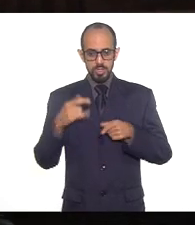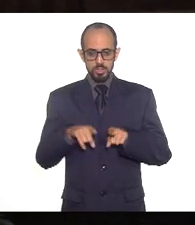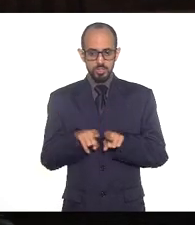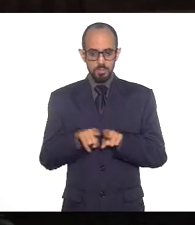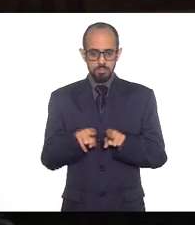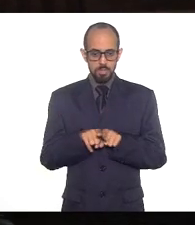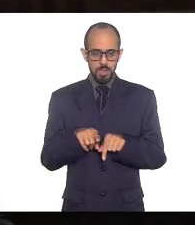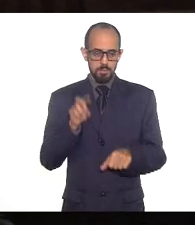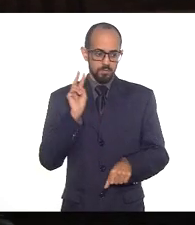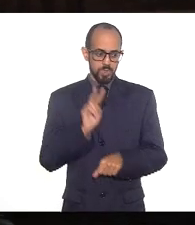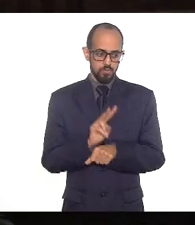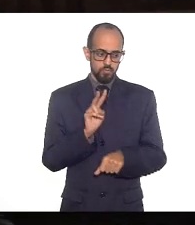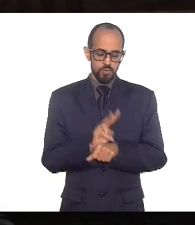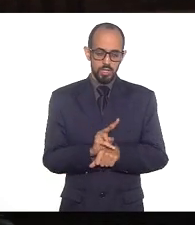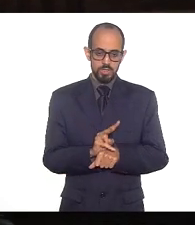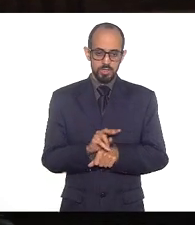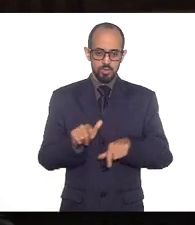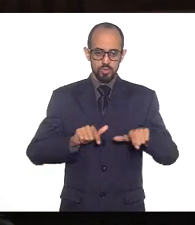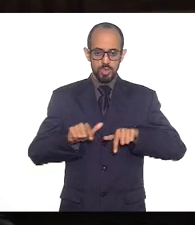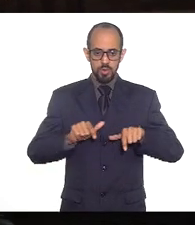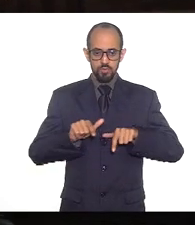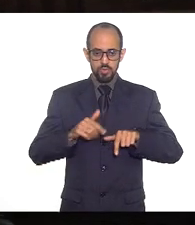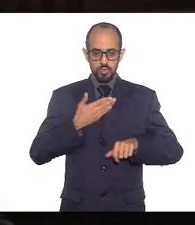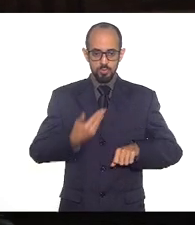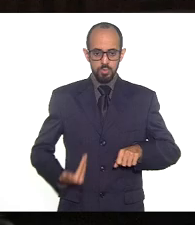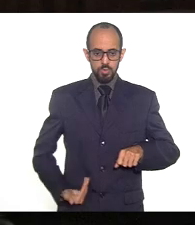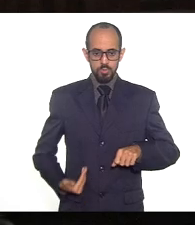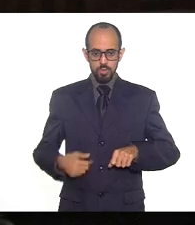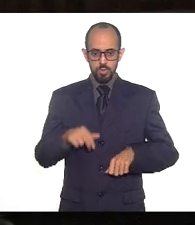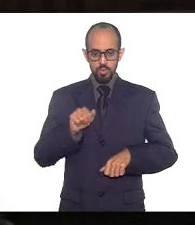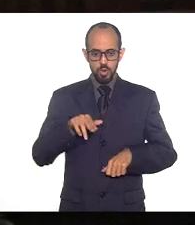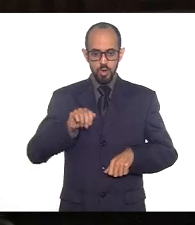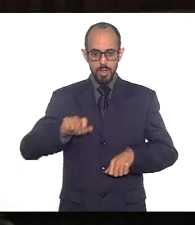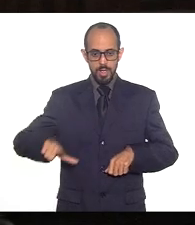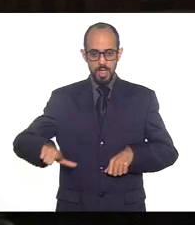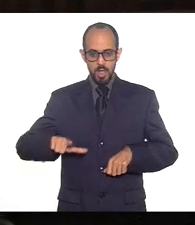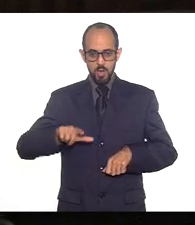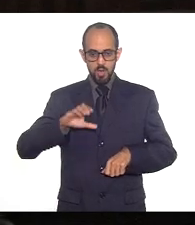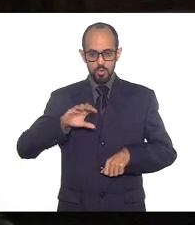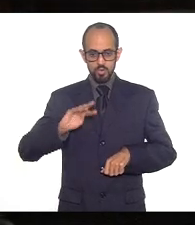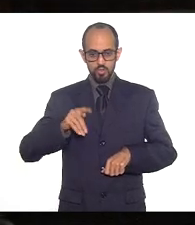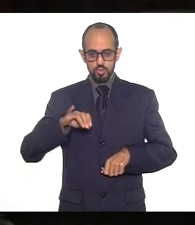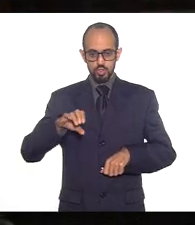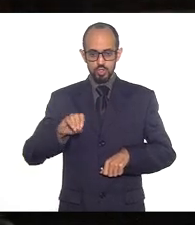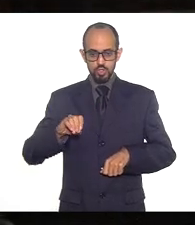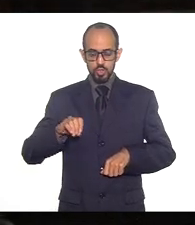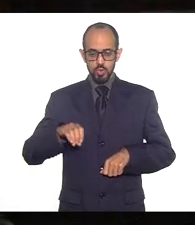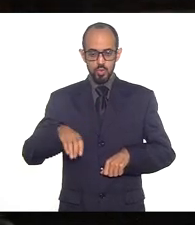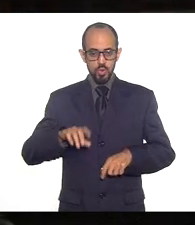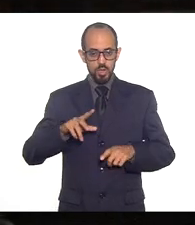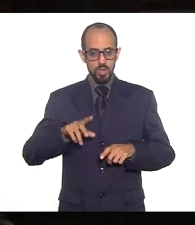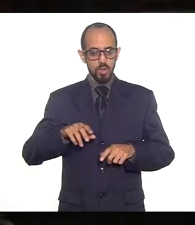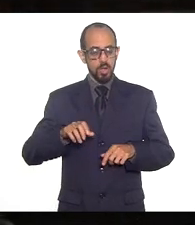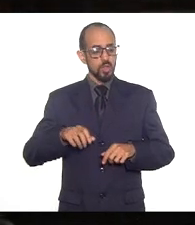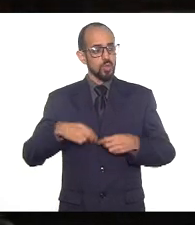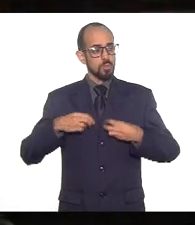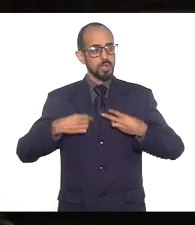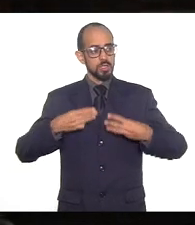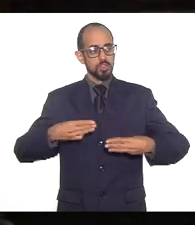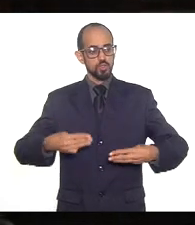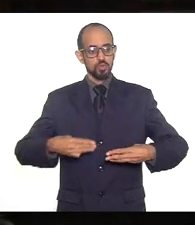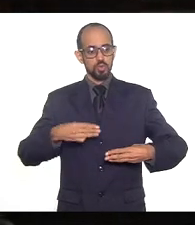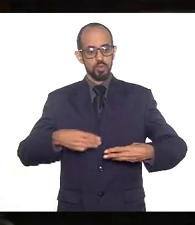que defesa do serviço público na hora de Carvalho Luiz Paulo Chico Machado enquanto o Ministro da Economia se